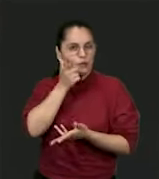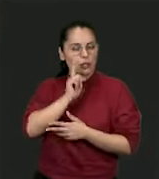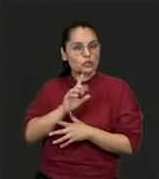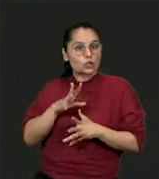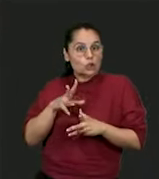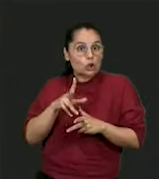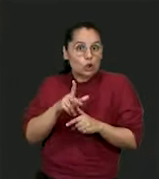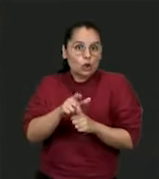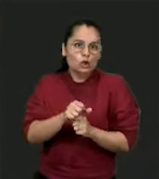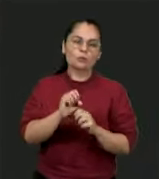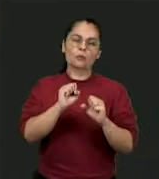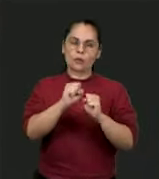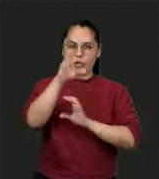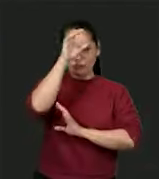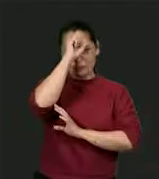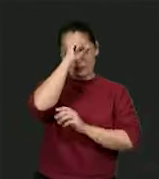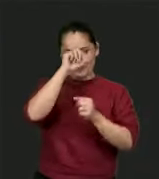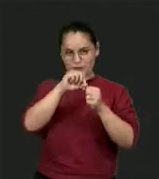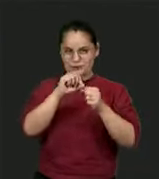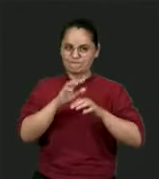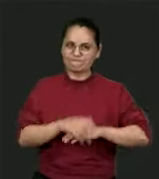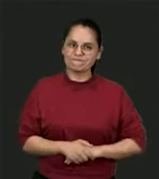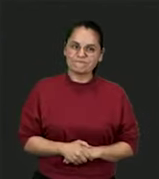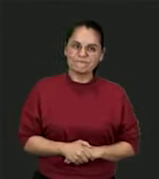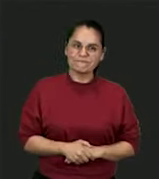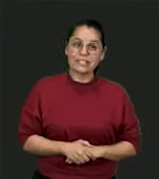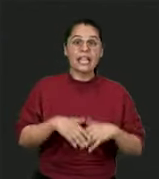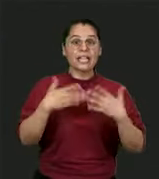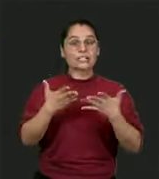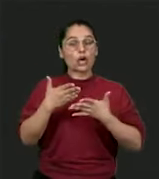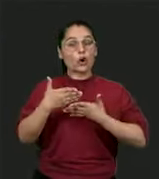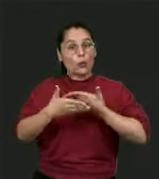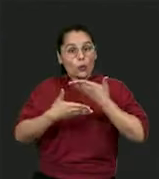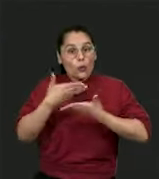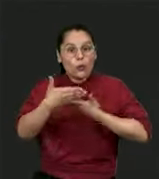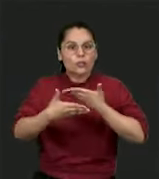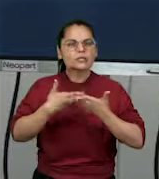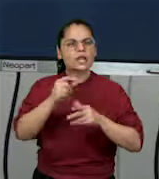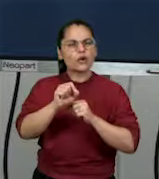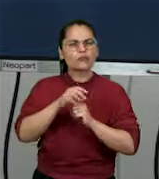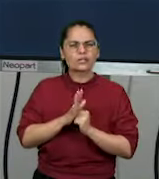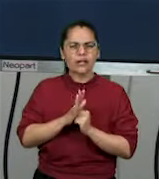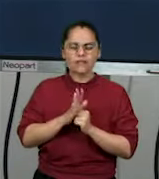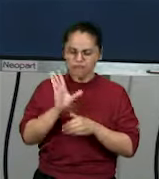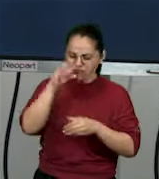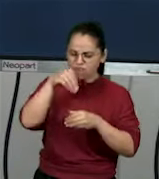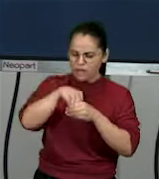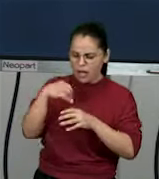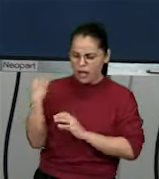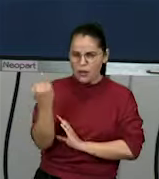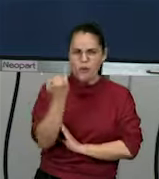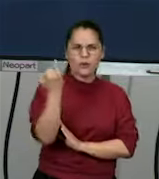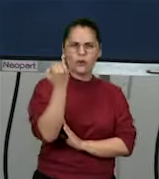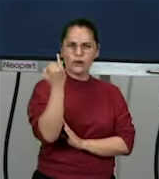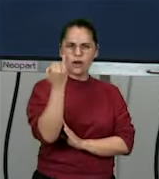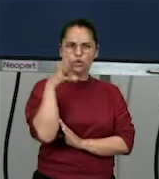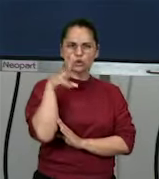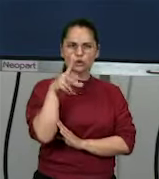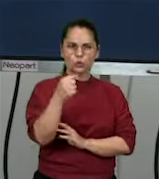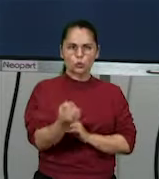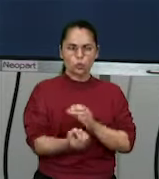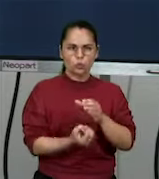pode aprender a fazer. O processo, como eu venho dizendo desde o início da aula, ele é parte importante e fundamental de toda a